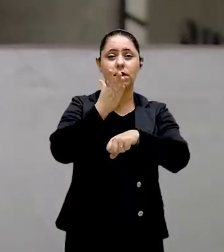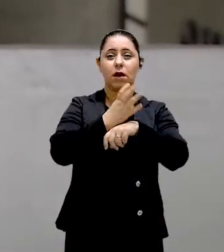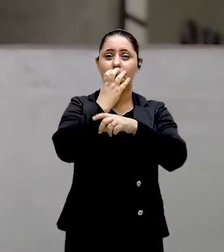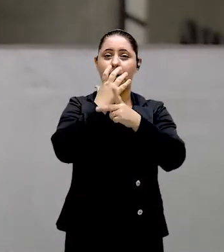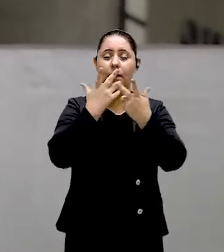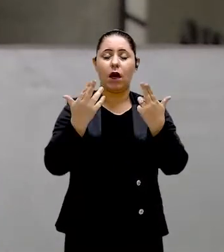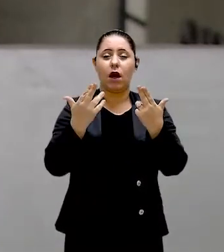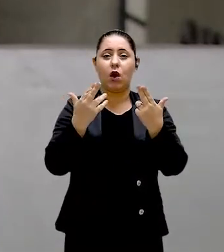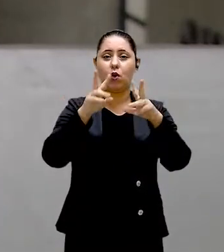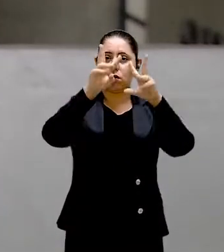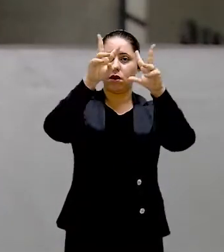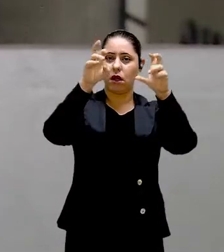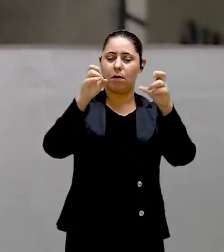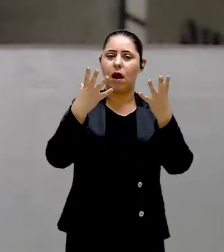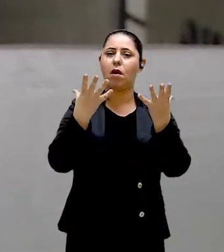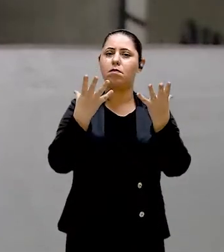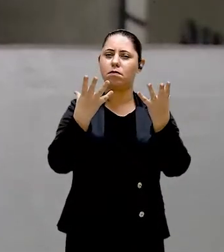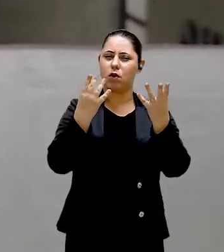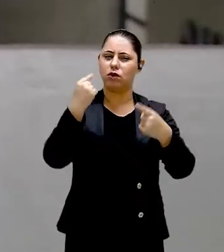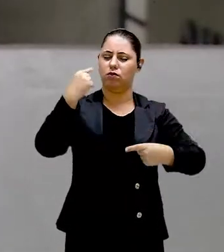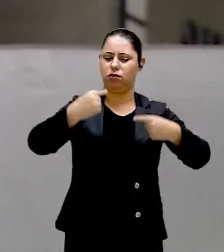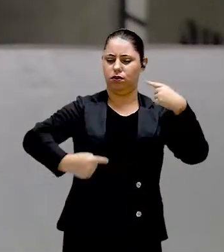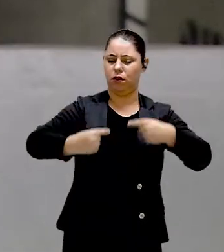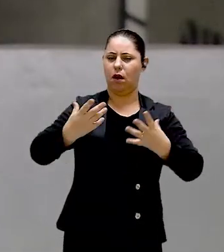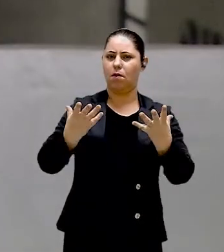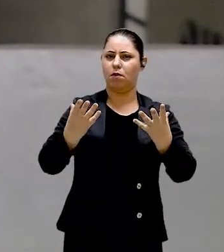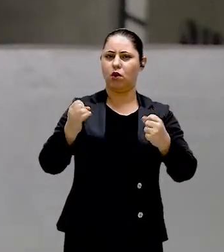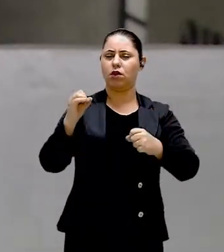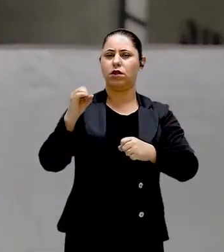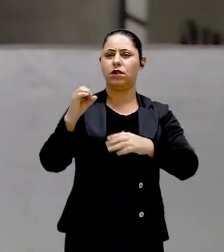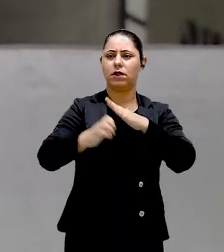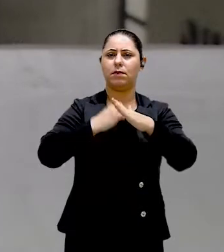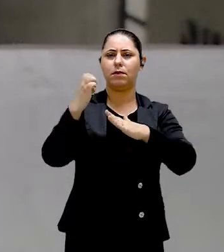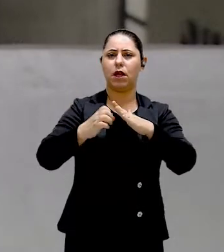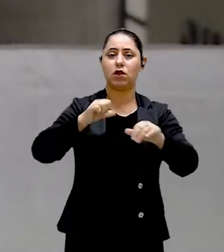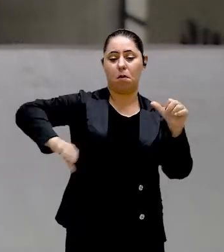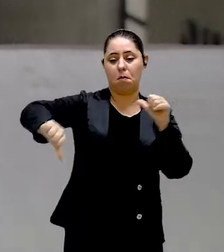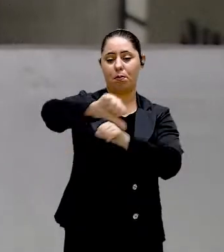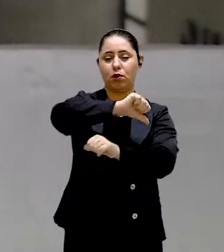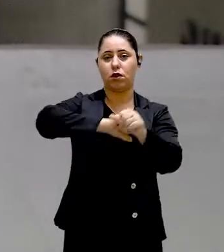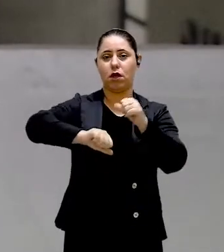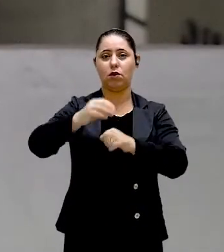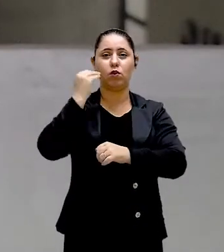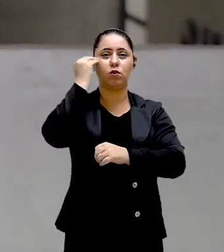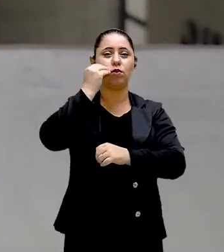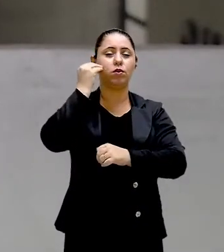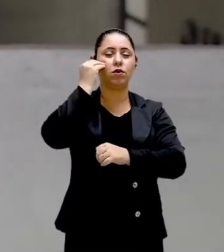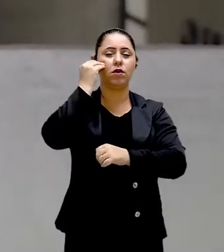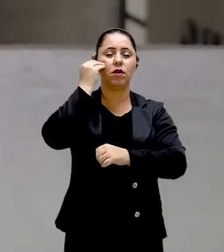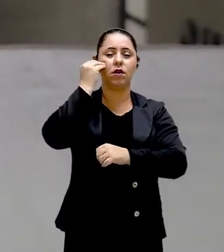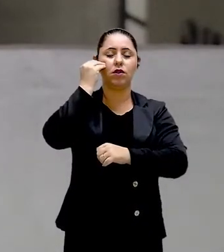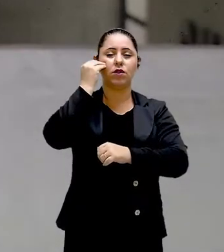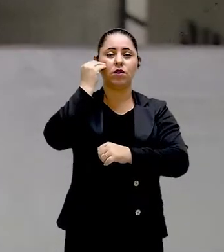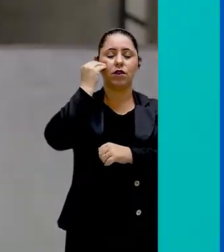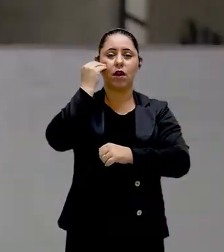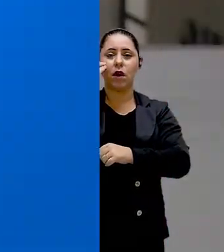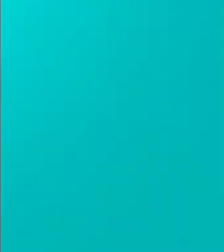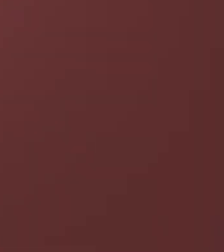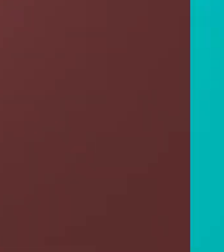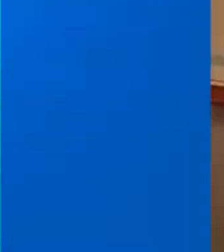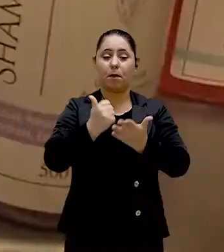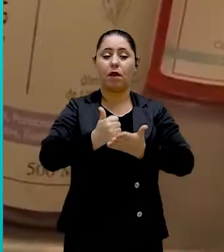muitas empresas já estão mudando de atitude de testagem em animais para oferecer produtos aos seus